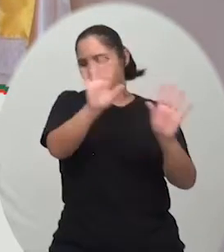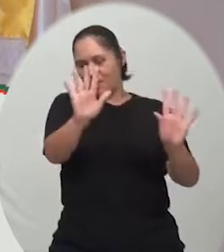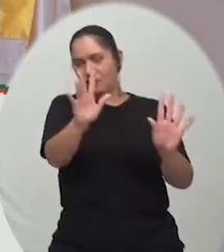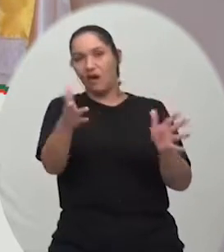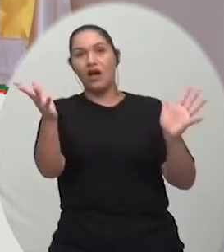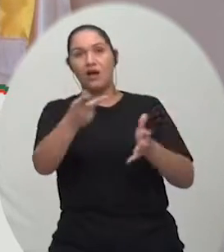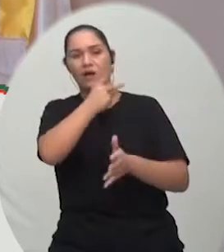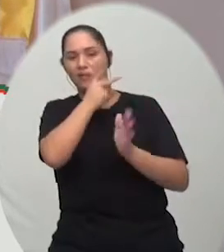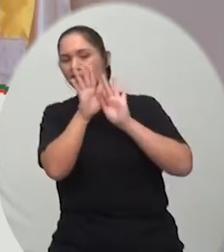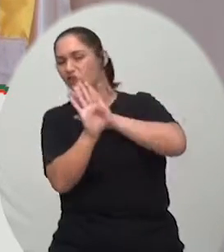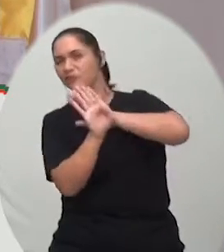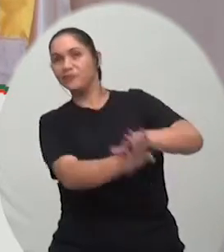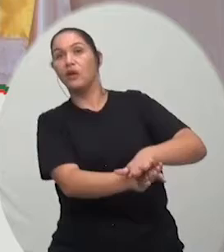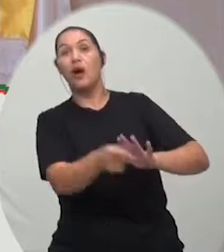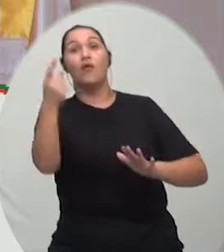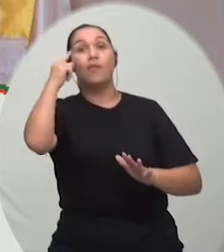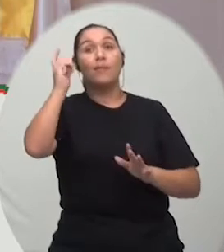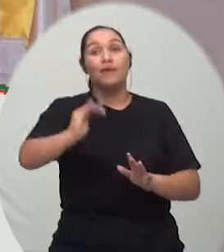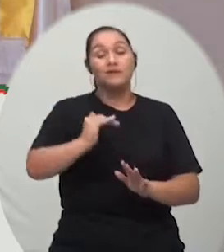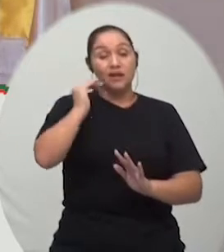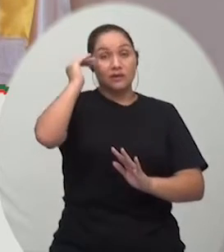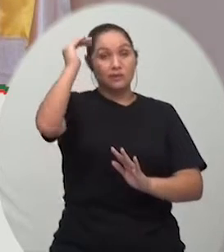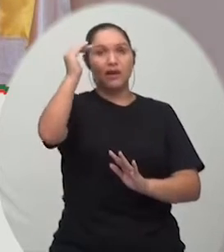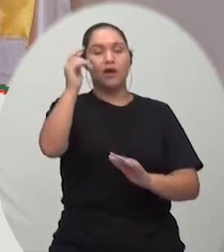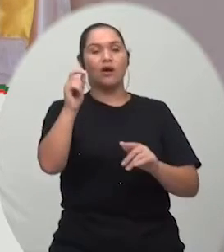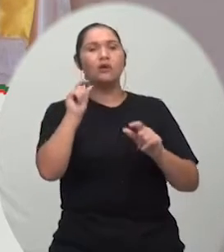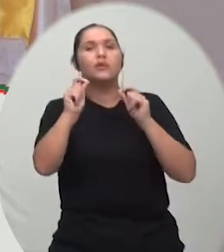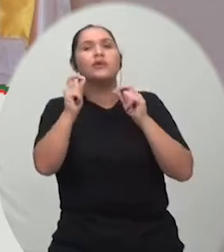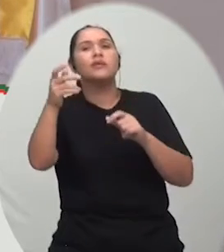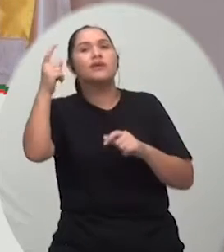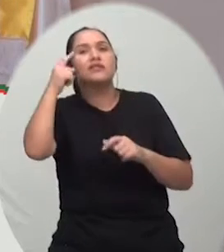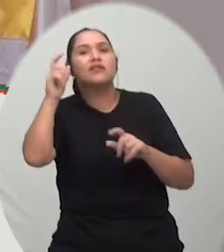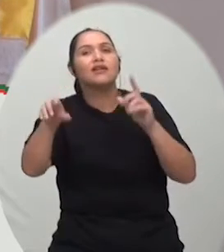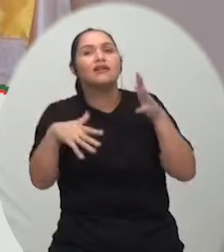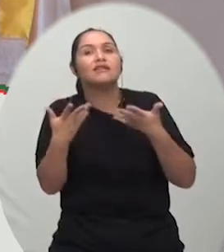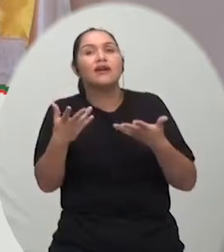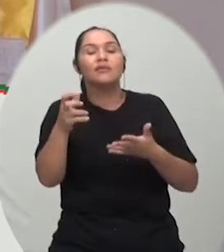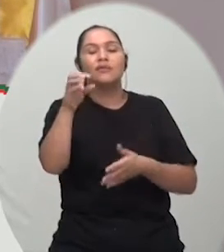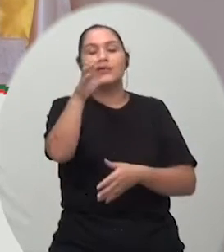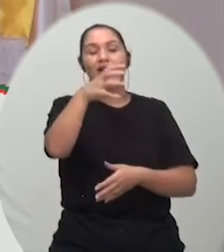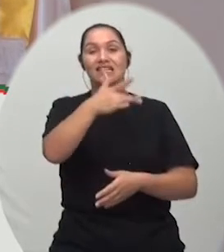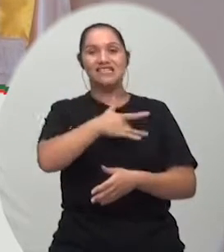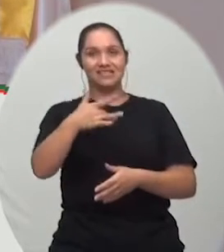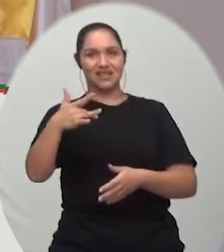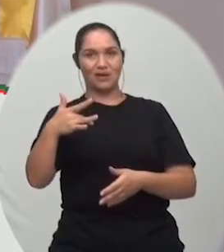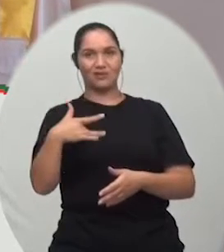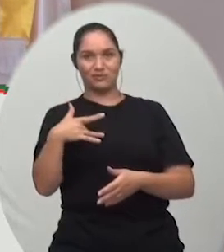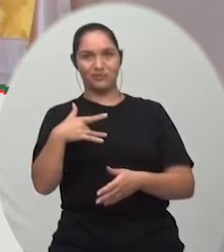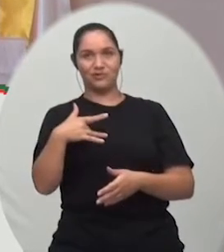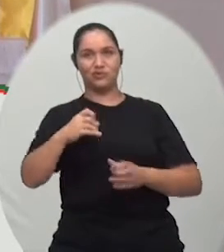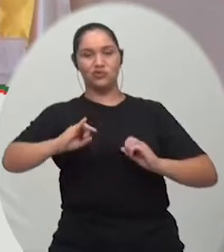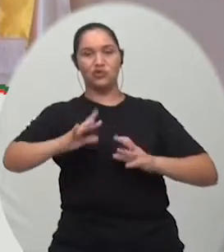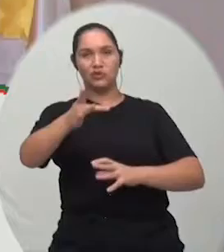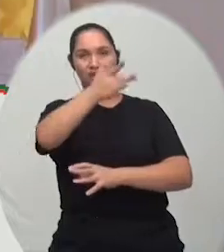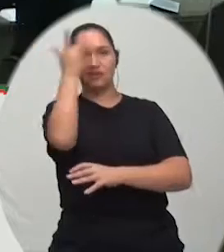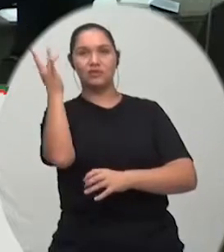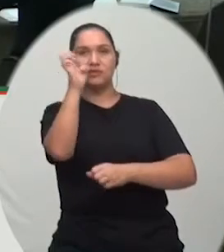disso, pensando em algo maior, que é a saúde de todos os catarinenses. Era isso, senhor presidente. Obrigado,